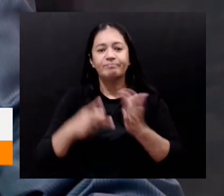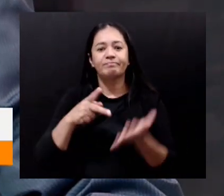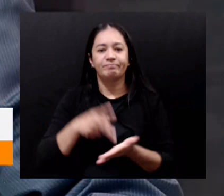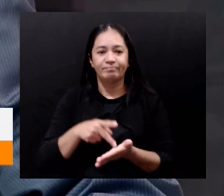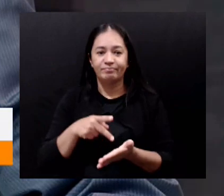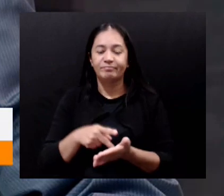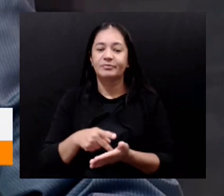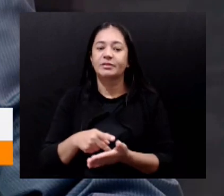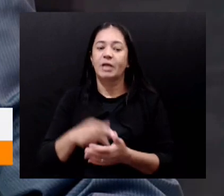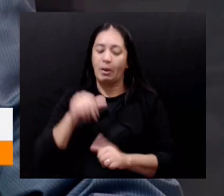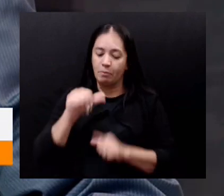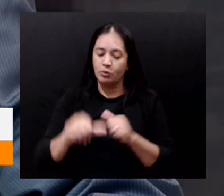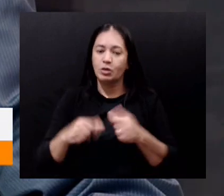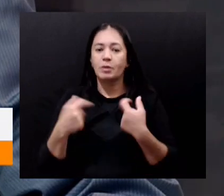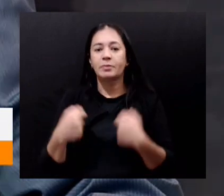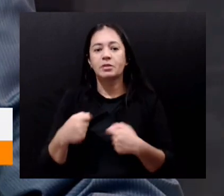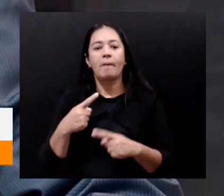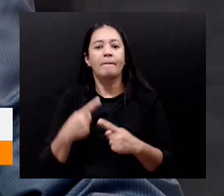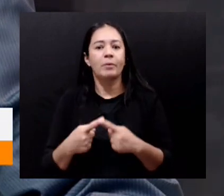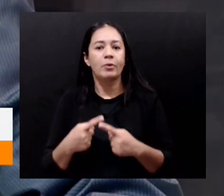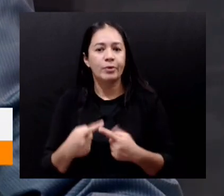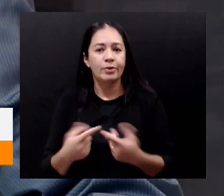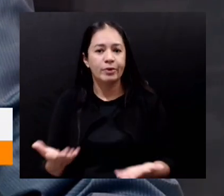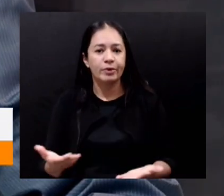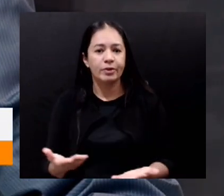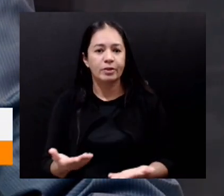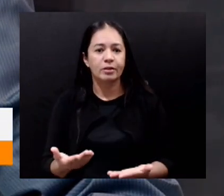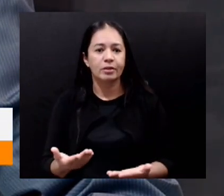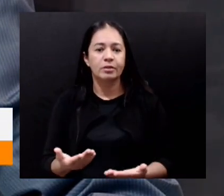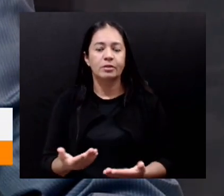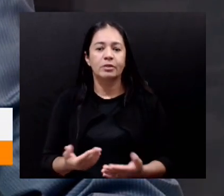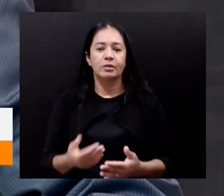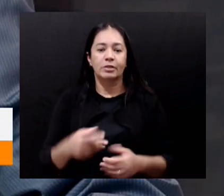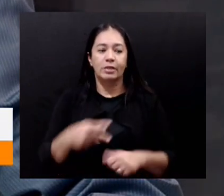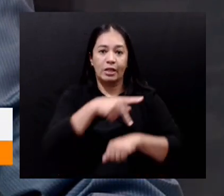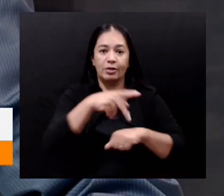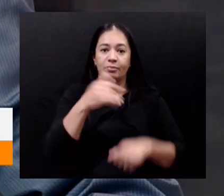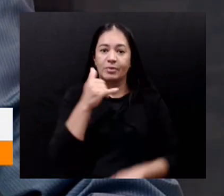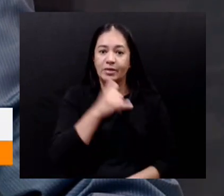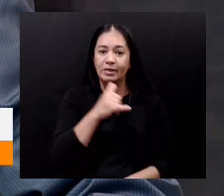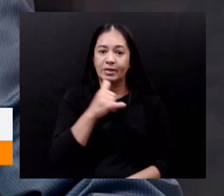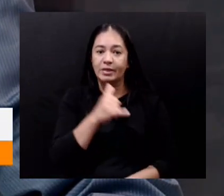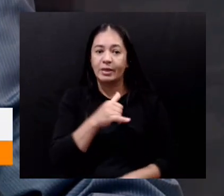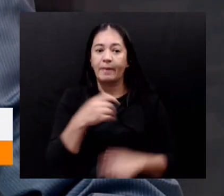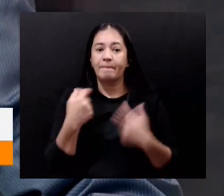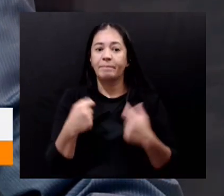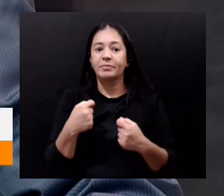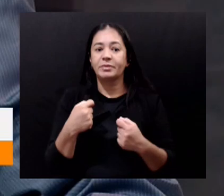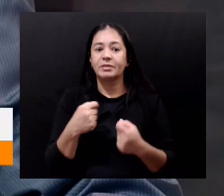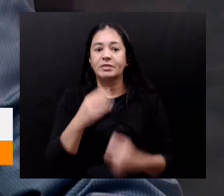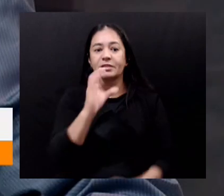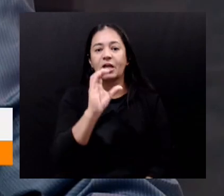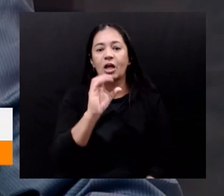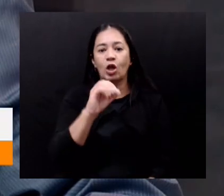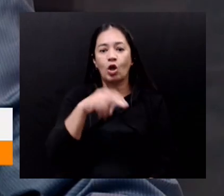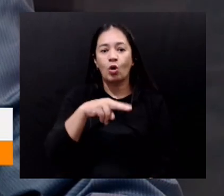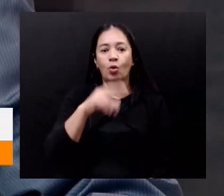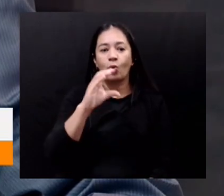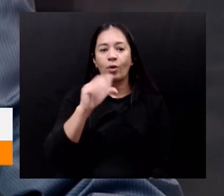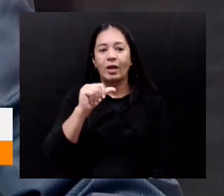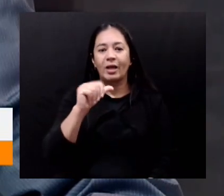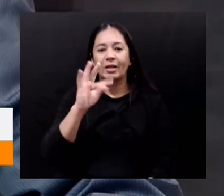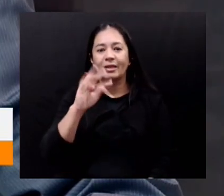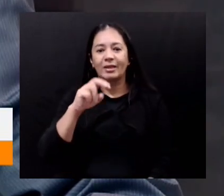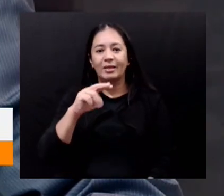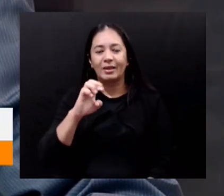governo italiano entende que deve estar clara a concatenação familiar. Eu tenho que ter clareza,